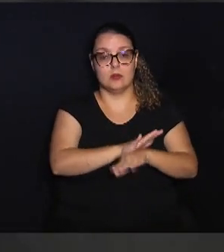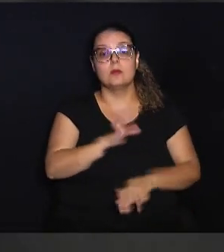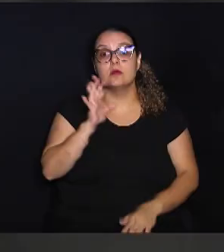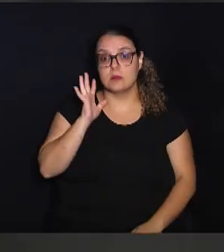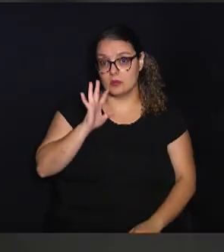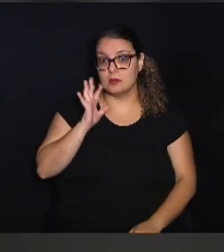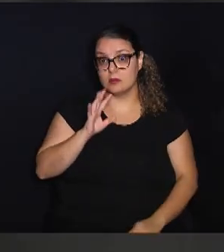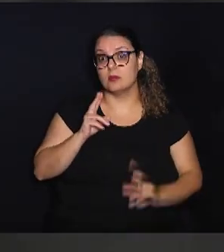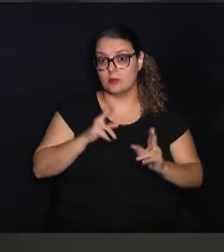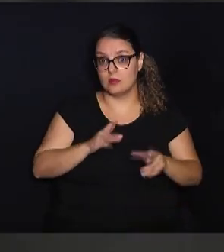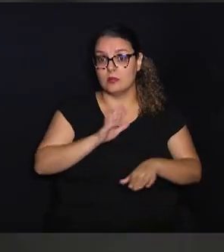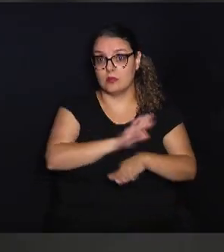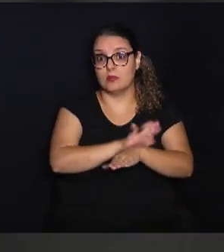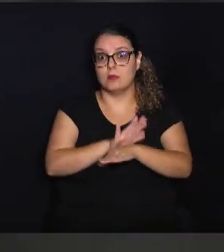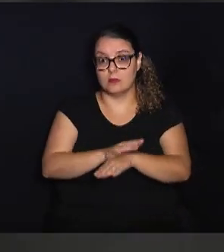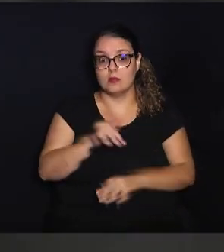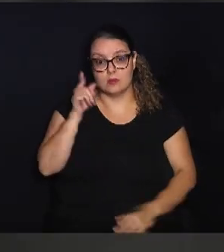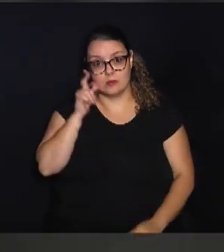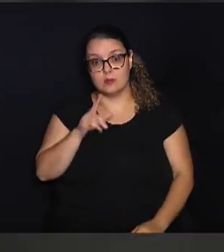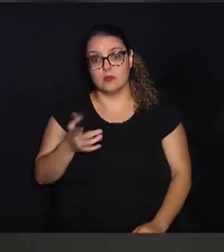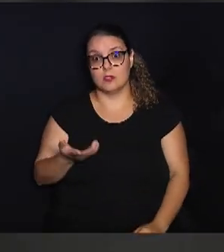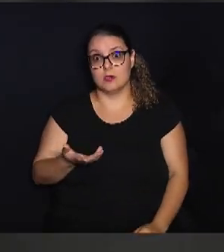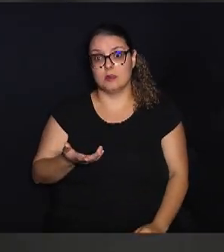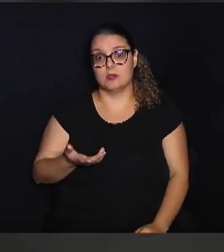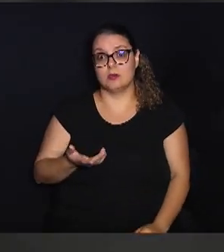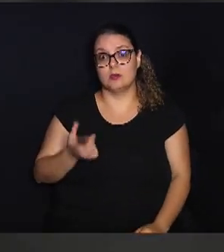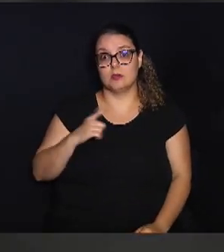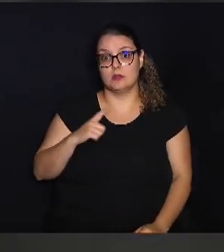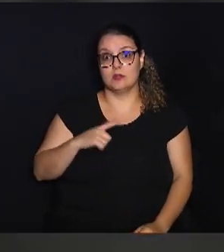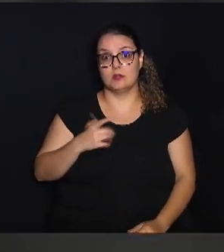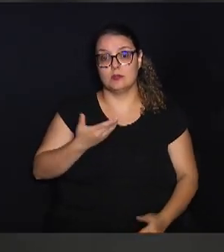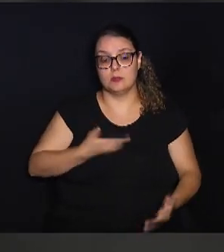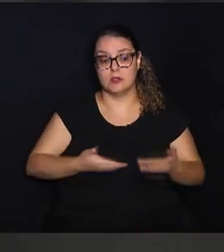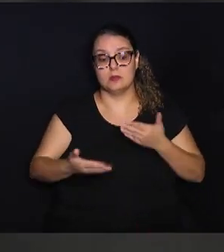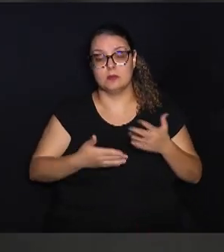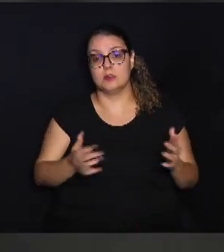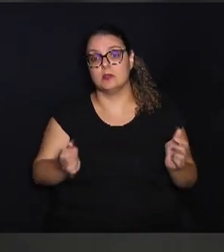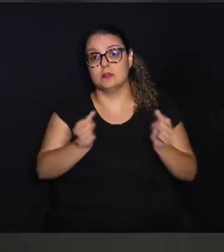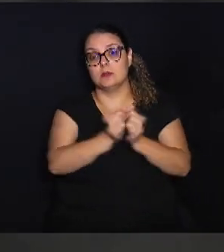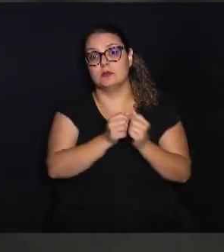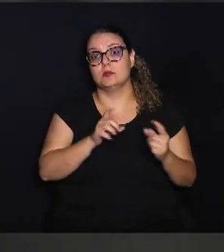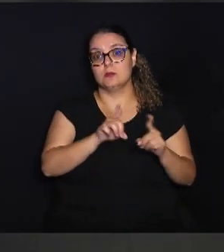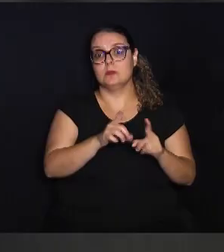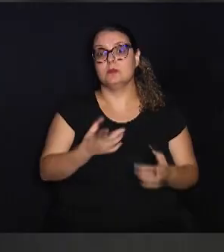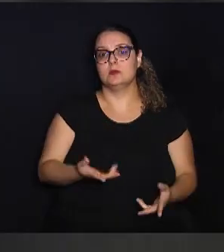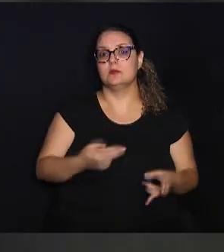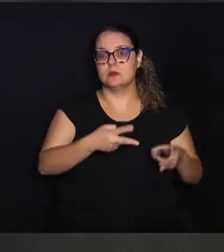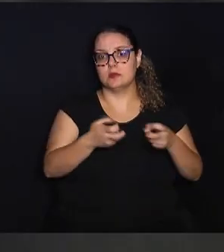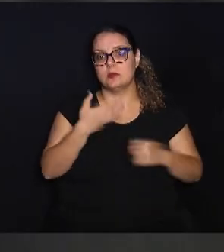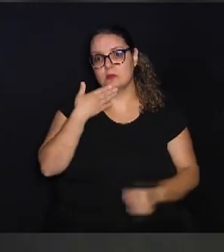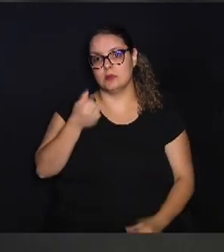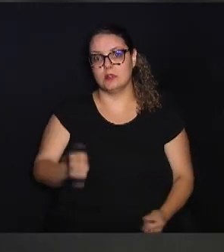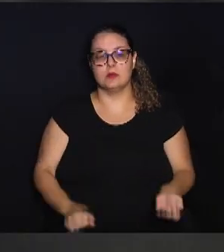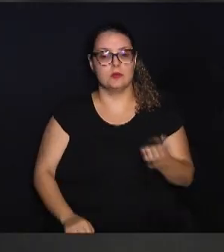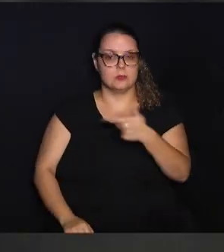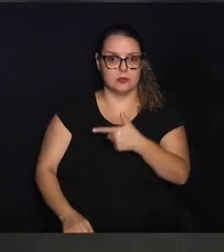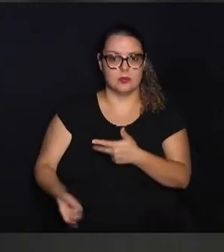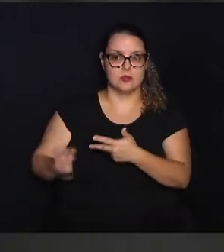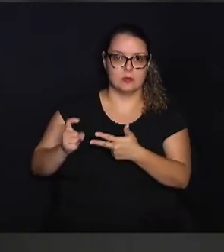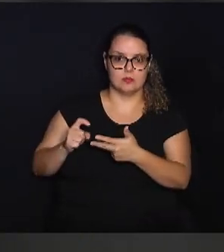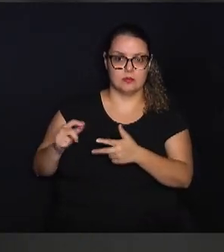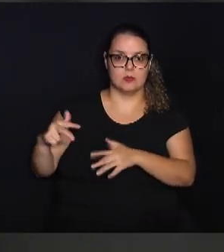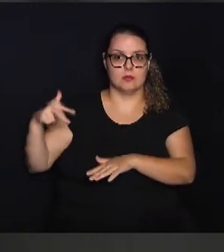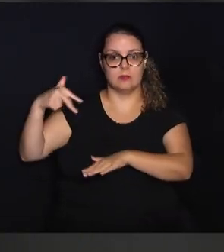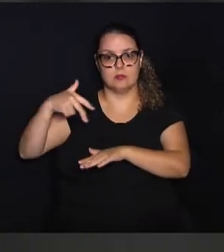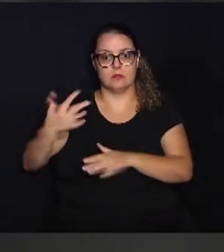ajudei, porque você tem esse corpo a corpo, essa proximidade, você consegue detectar melhor do que o executivo que está lá em